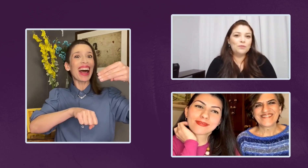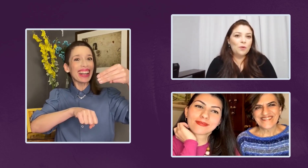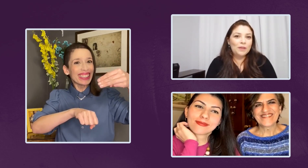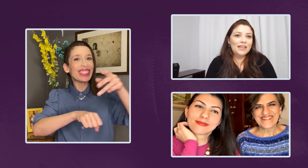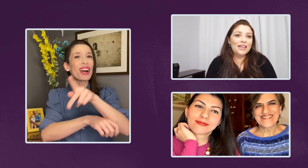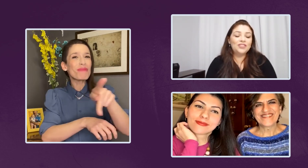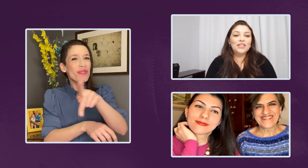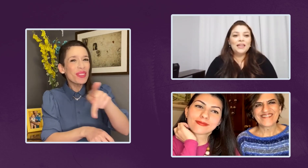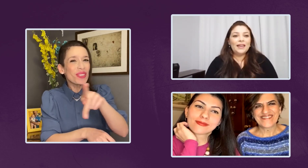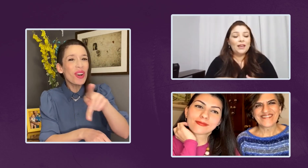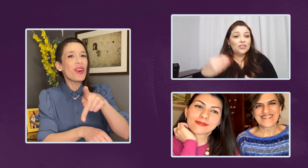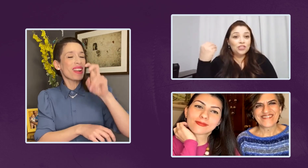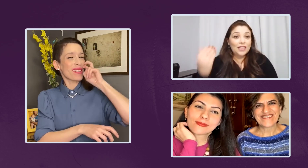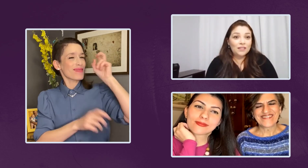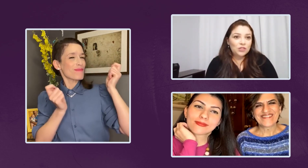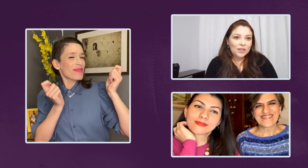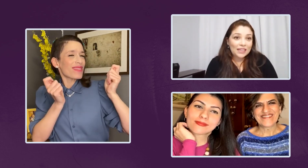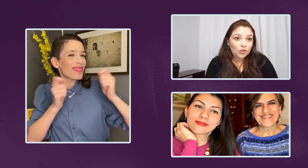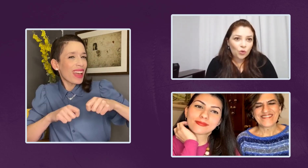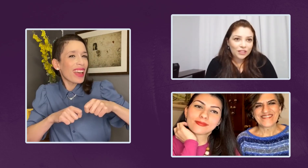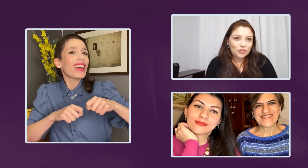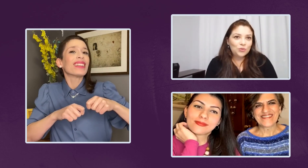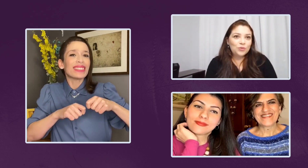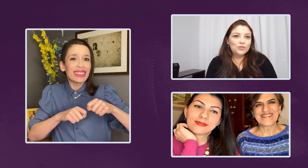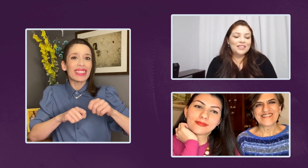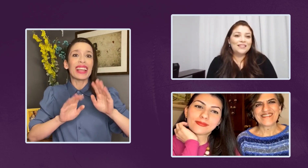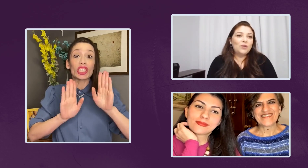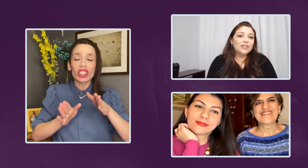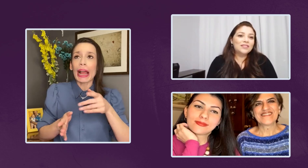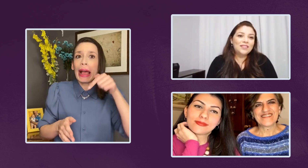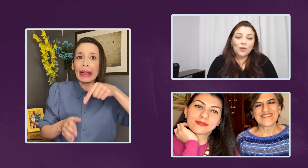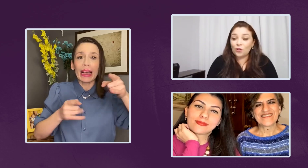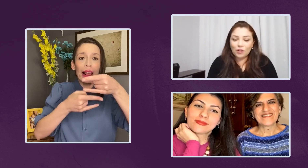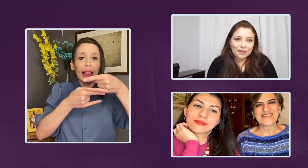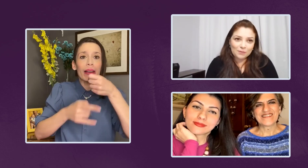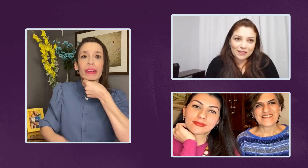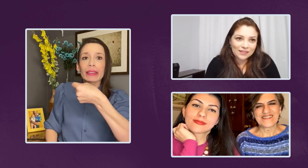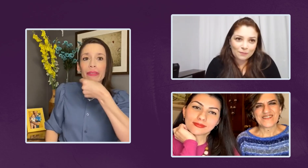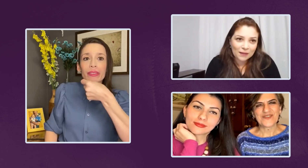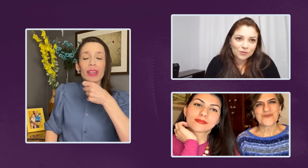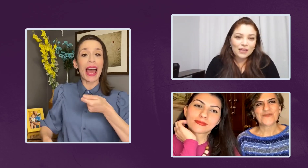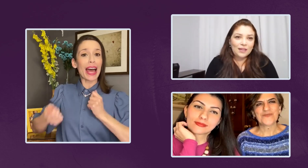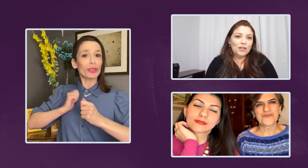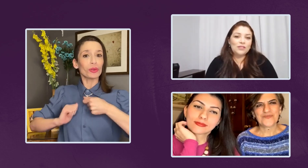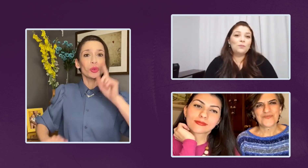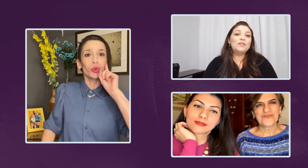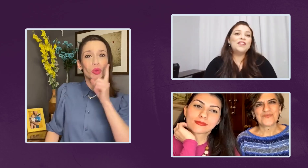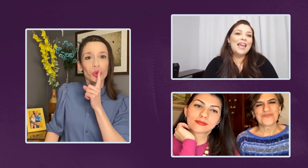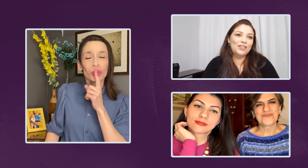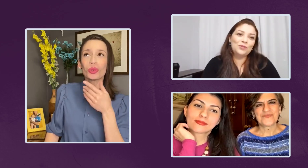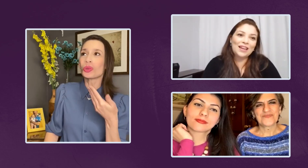Super competente. A gente já entrevistou aqui atores surdos, né? Então, eu acho assim, eu adoro participar desse espaço. Eu acho